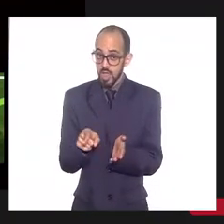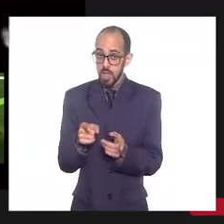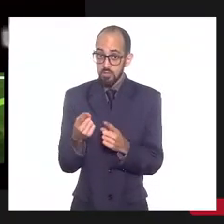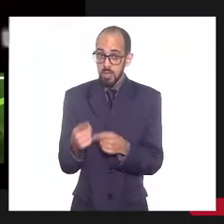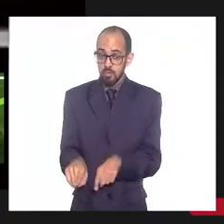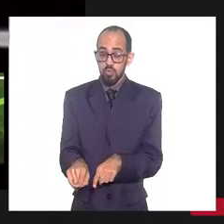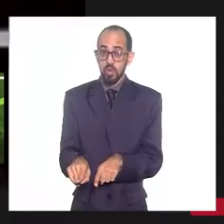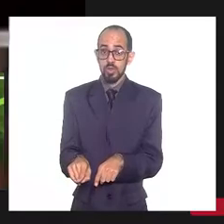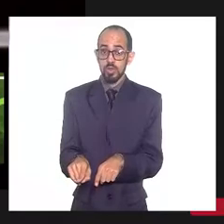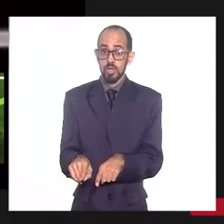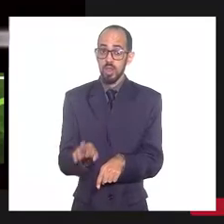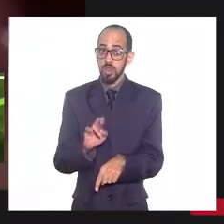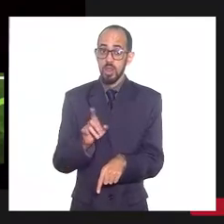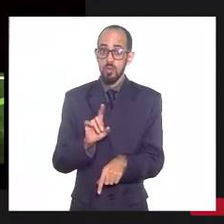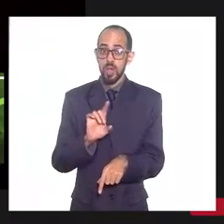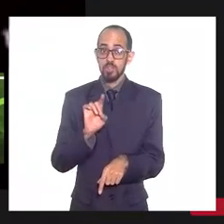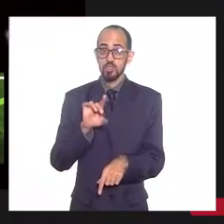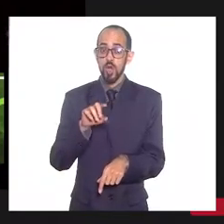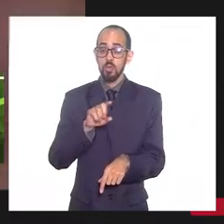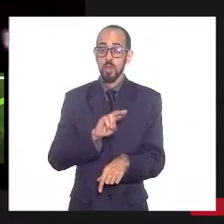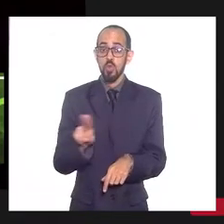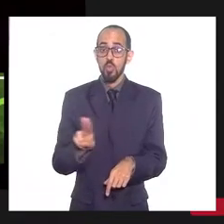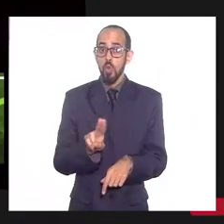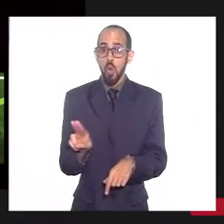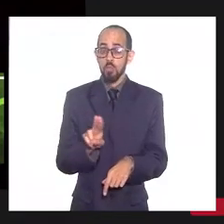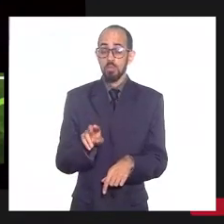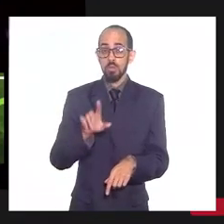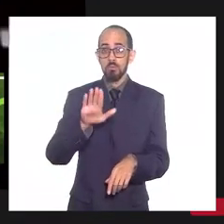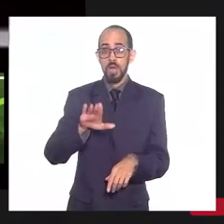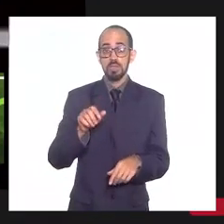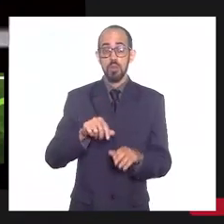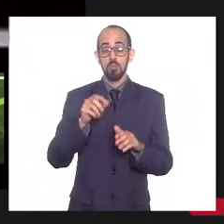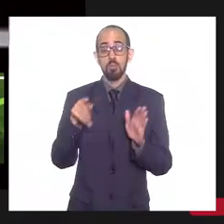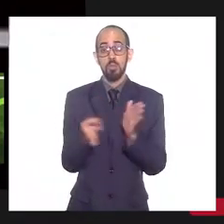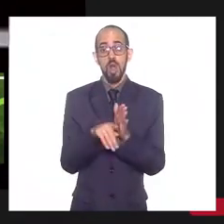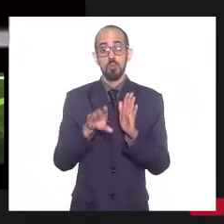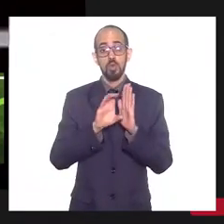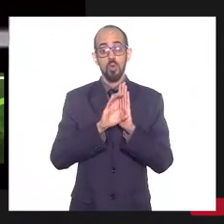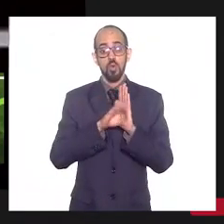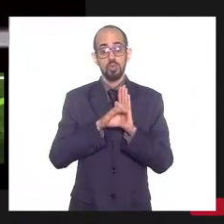afronta não só pelo nome mas o próprio conceito